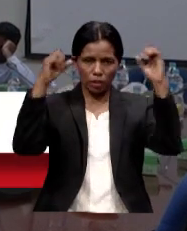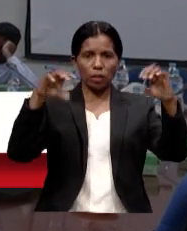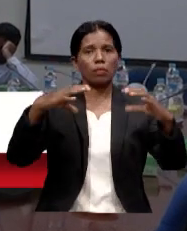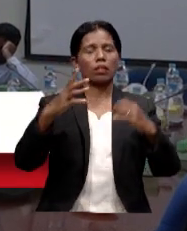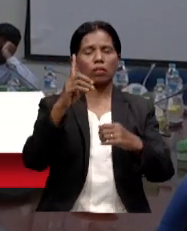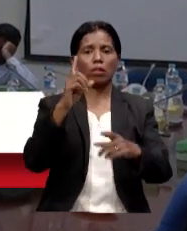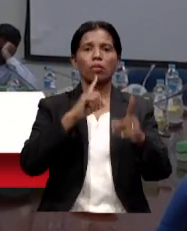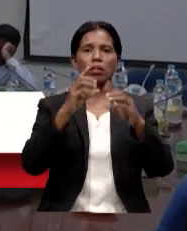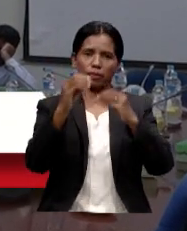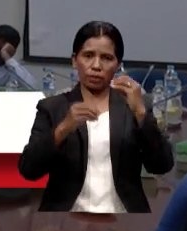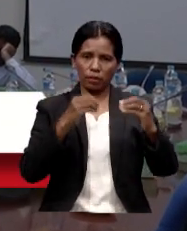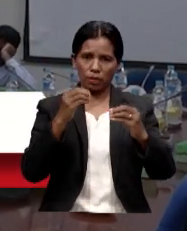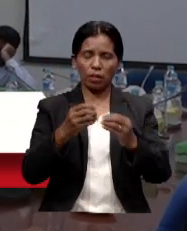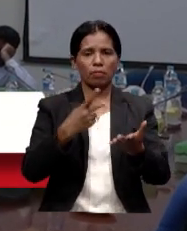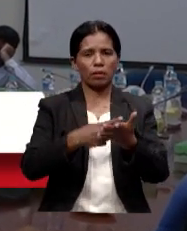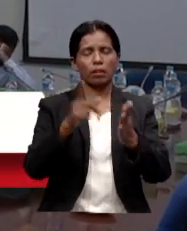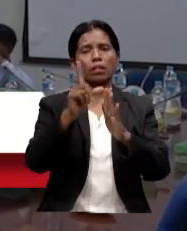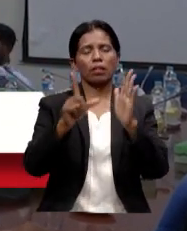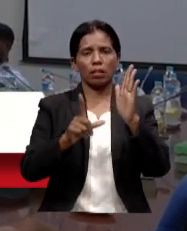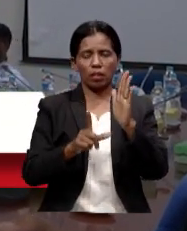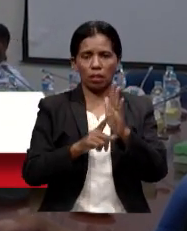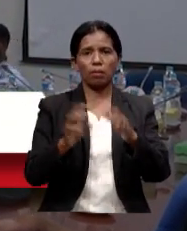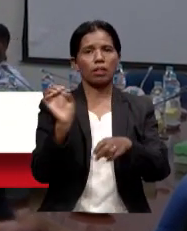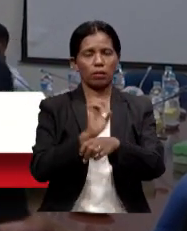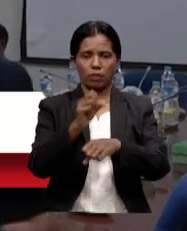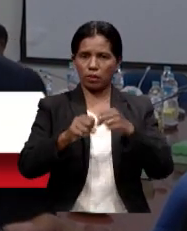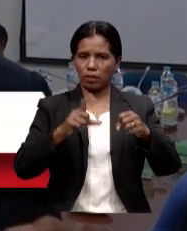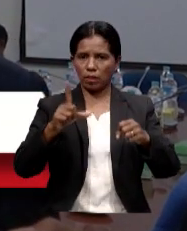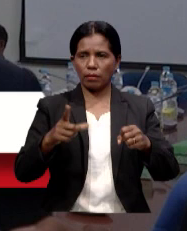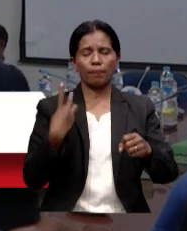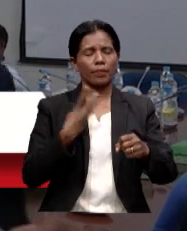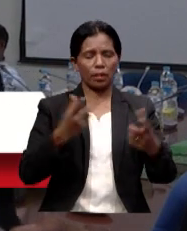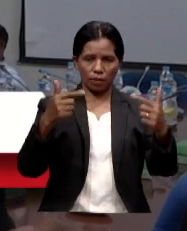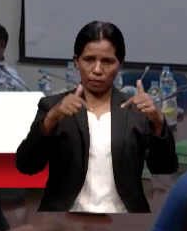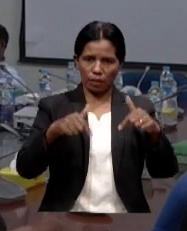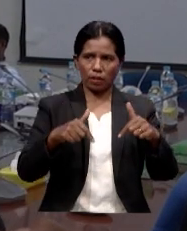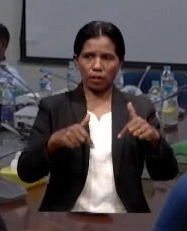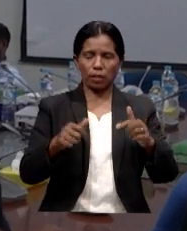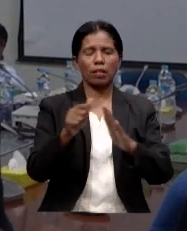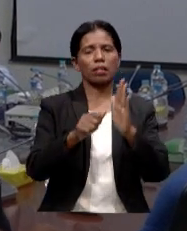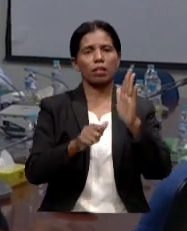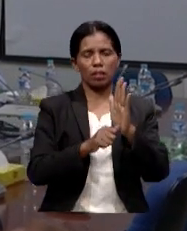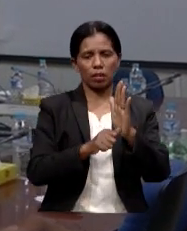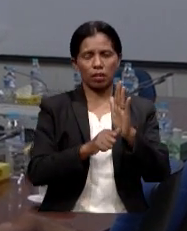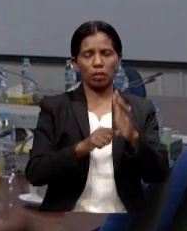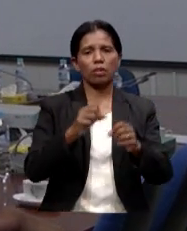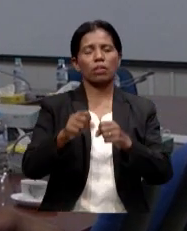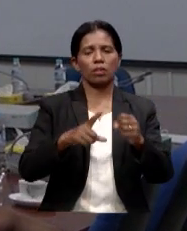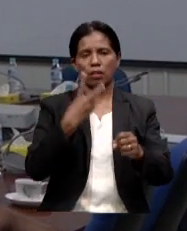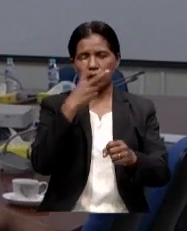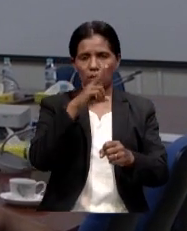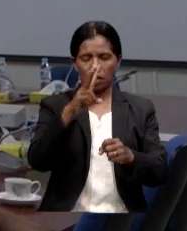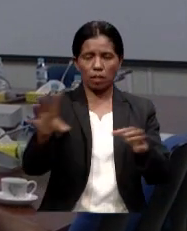kuleton kono ba projeto lei base economia social. Tamai fano in Roma, ia artigo san sihat, nebe ligado mos